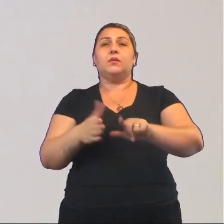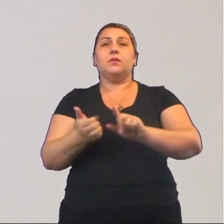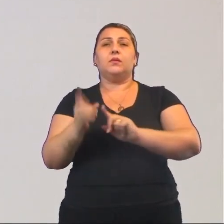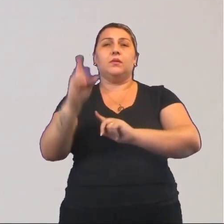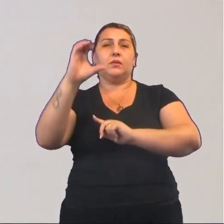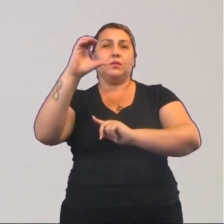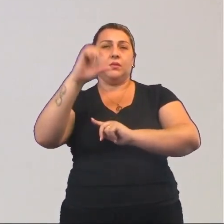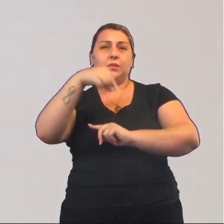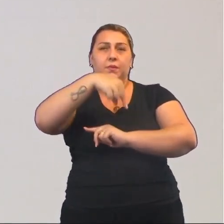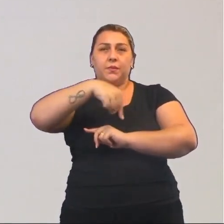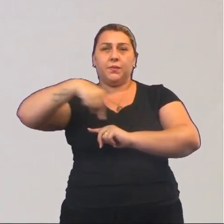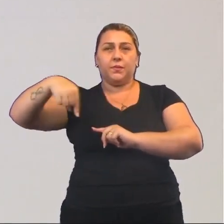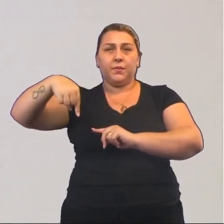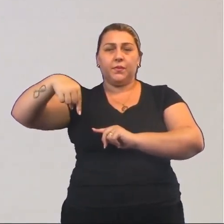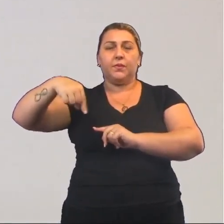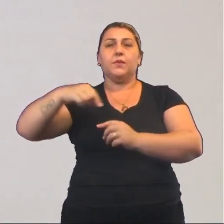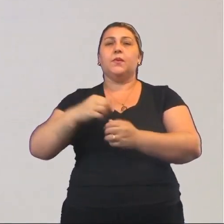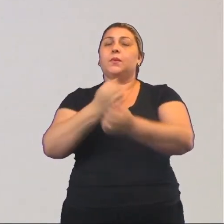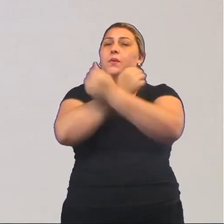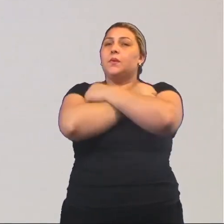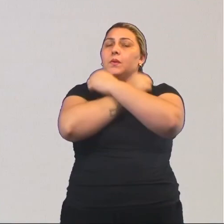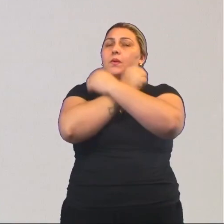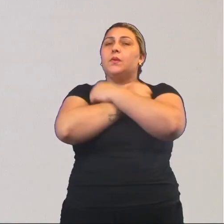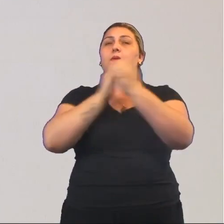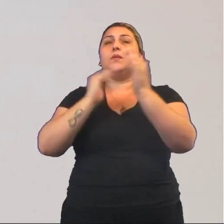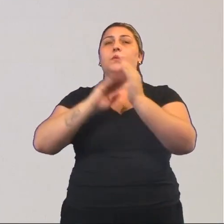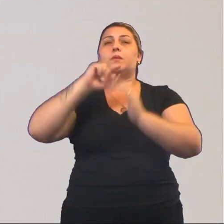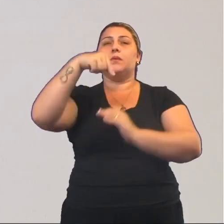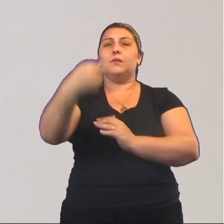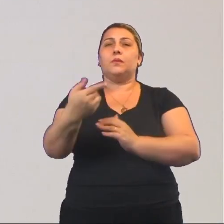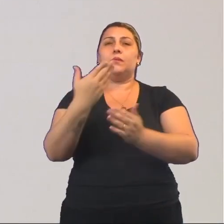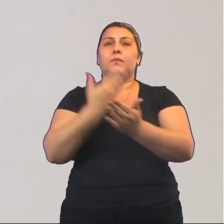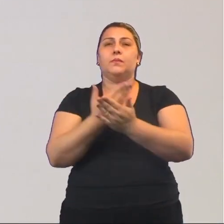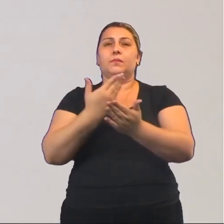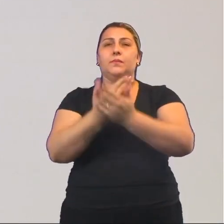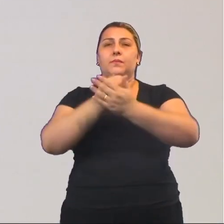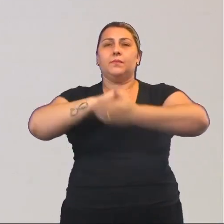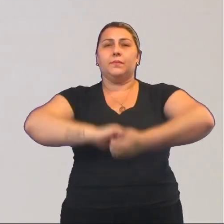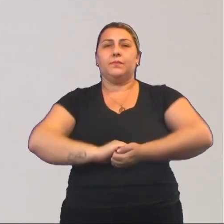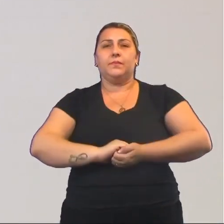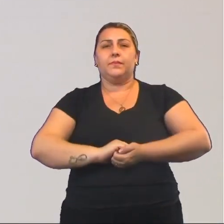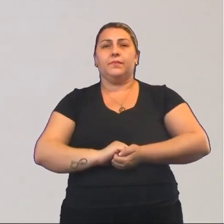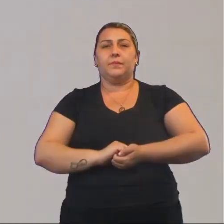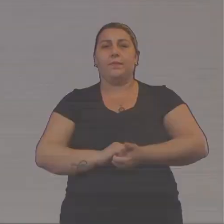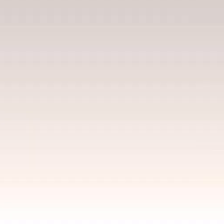você acessar esse endereço que está aqui embaixo. Um abraço e até a próxima aula!